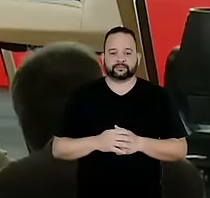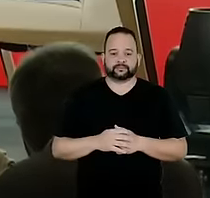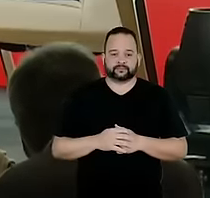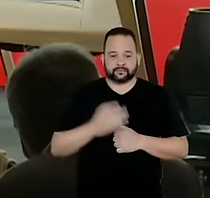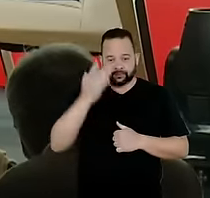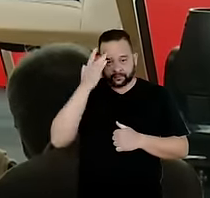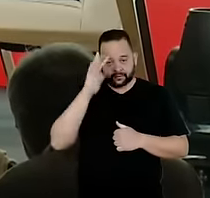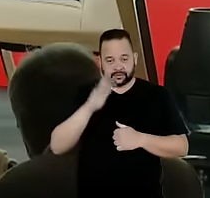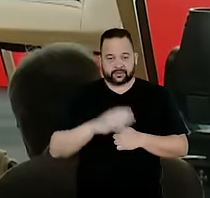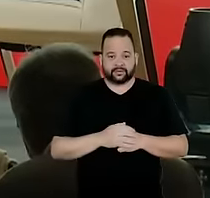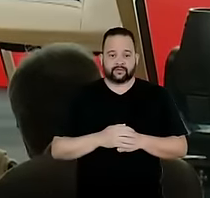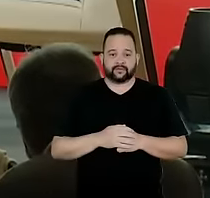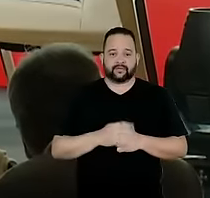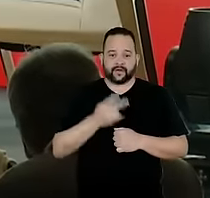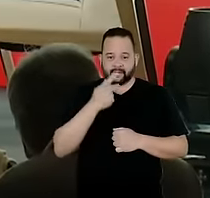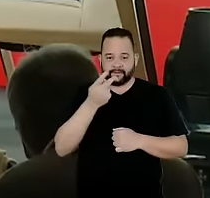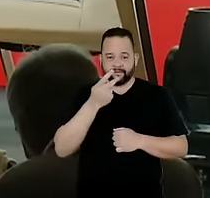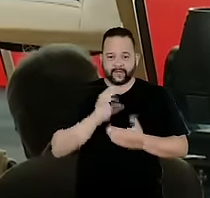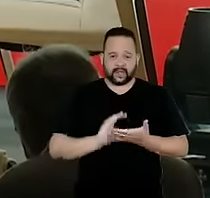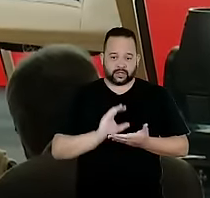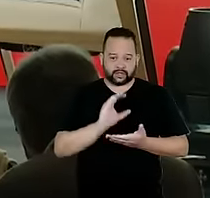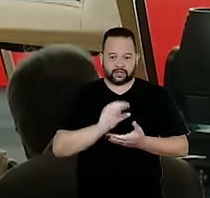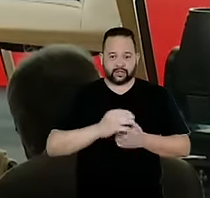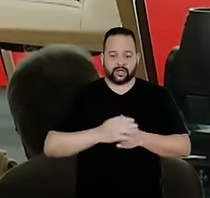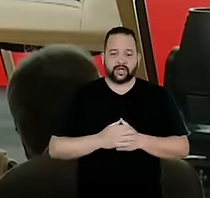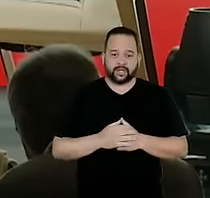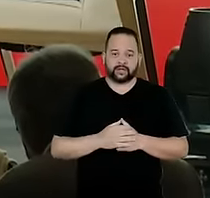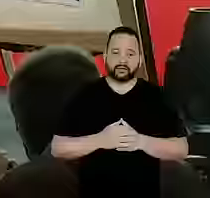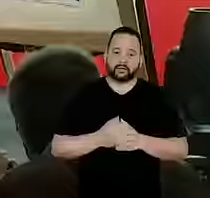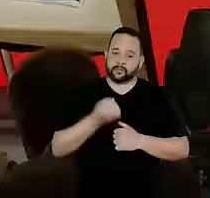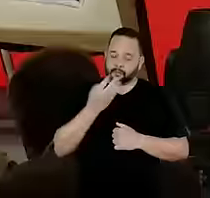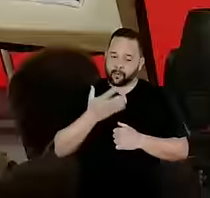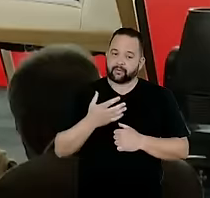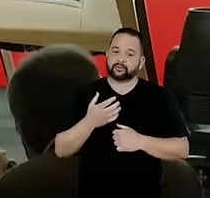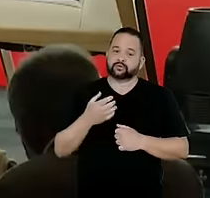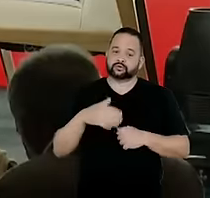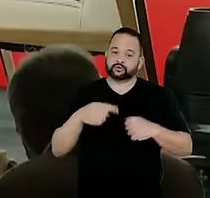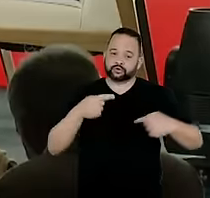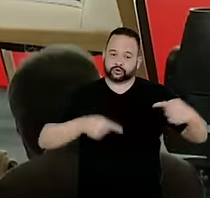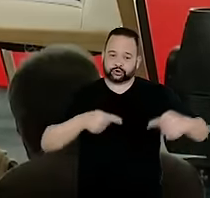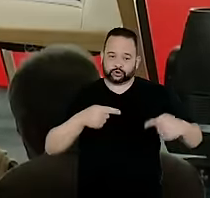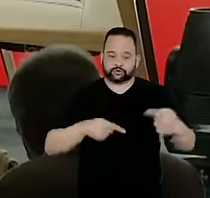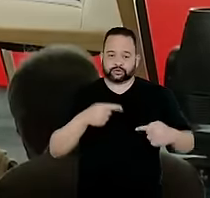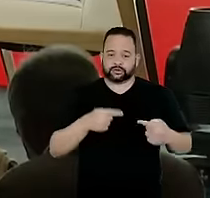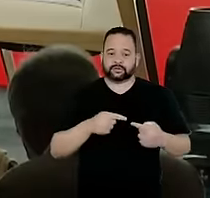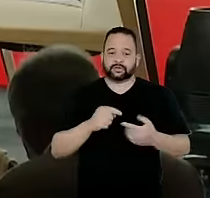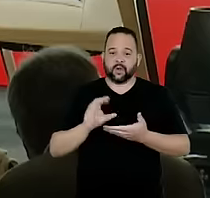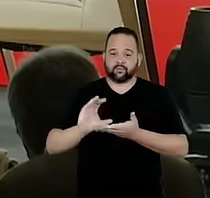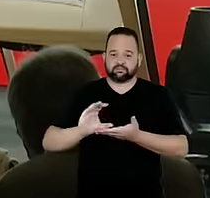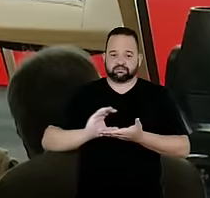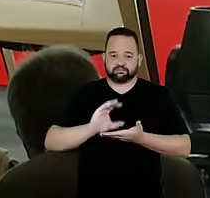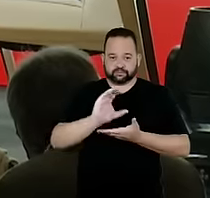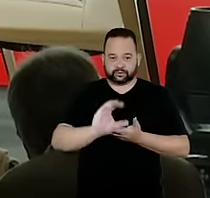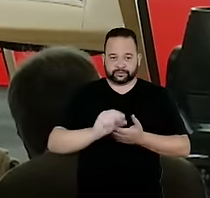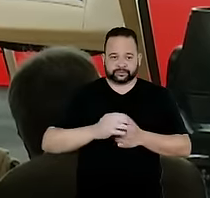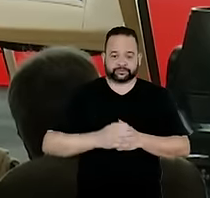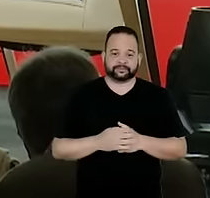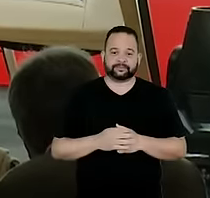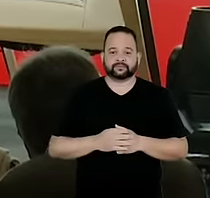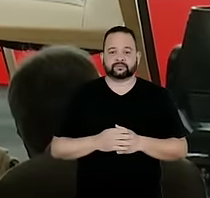agora mas eu acho que vale a pena dedicar um pouco para crédito que esse ano crédito foi CRD eh uma classe bastante